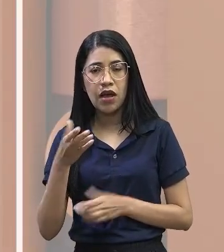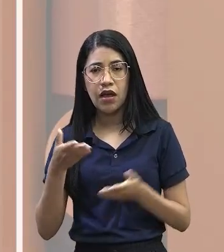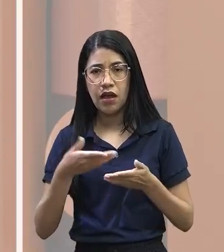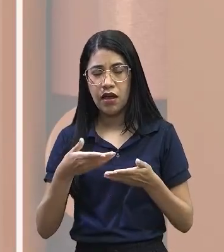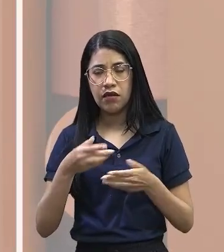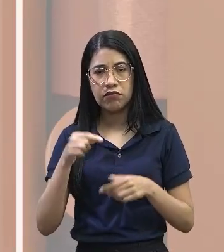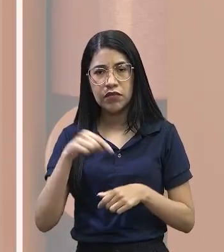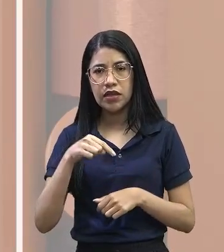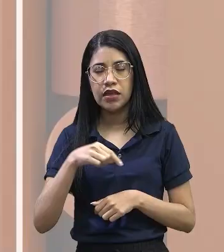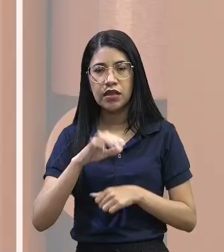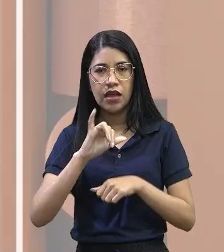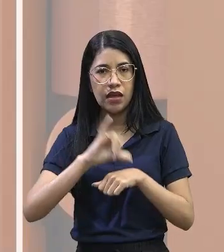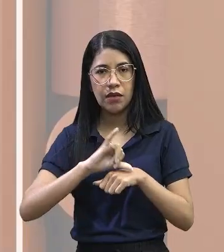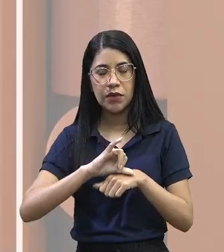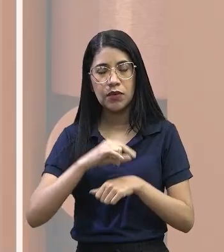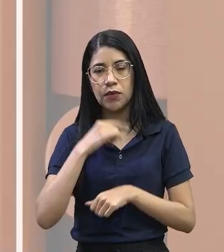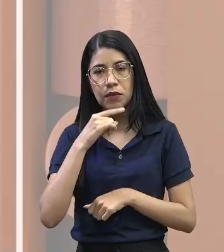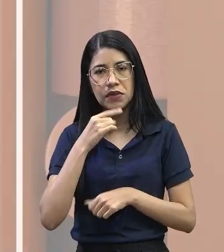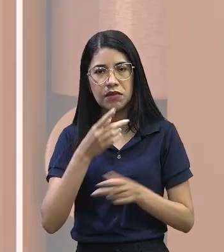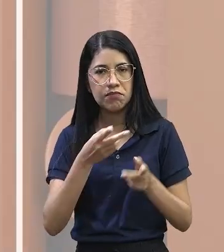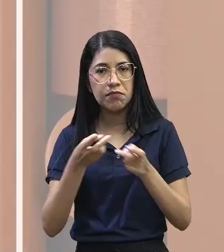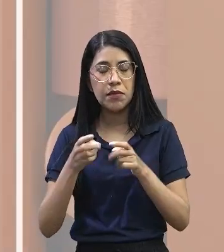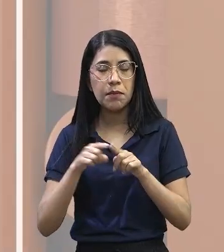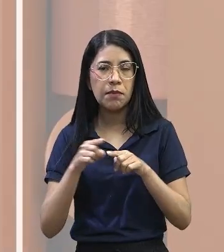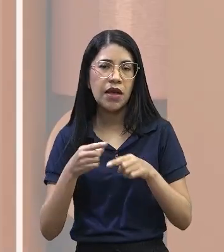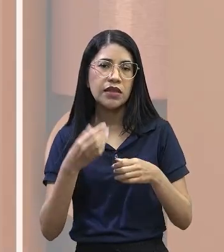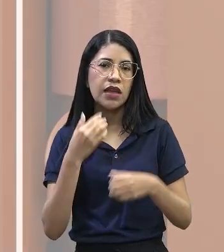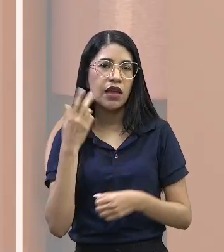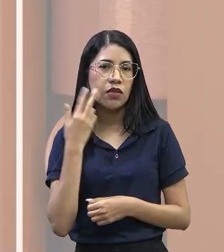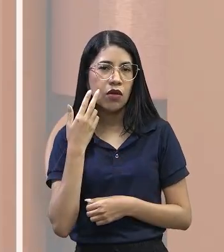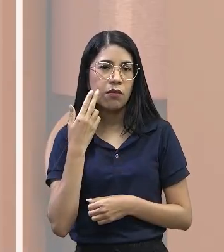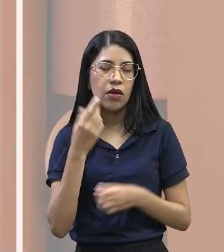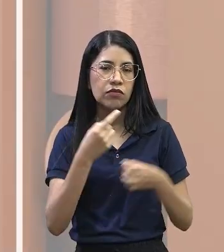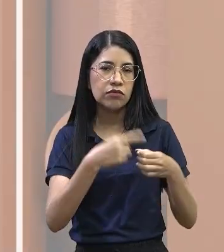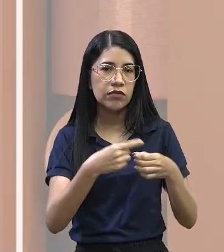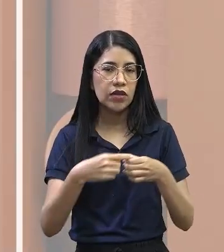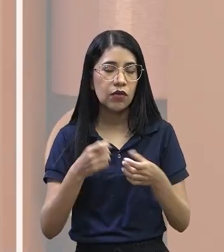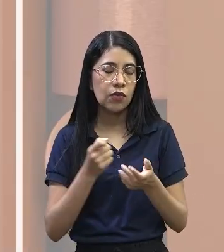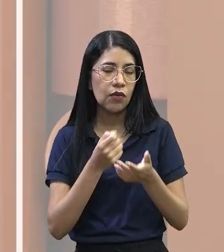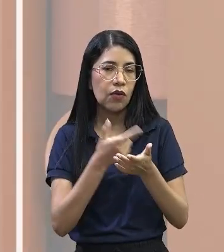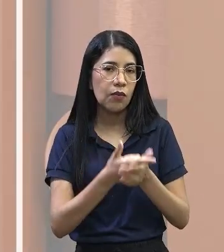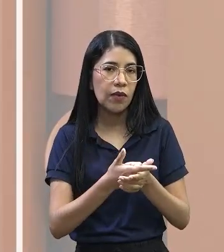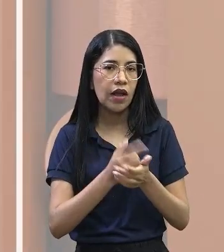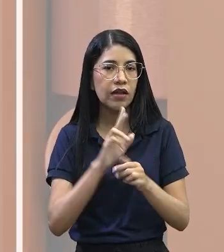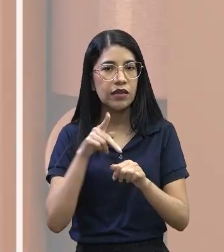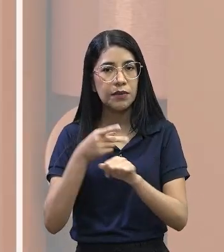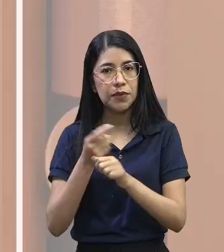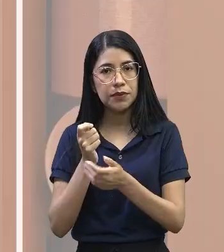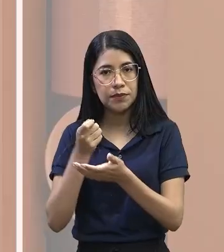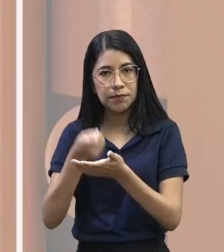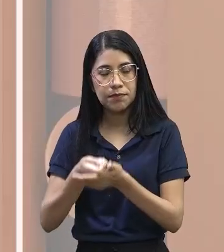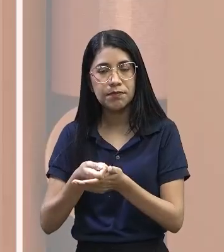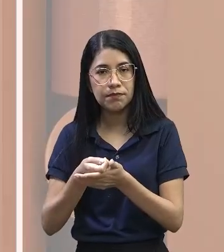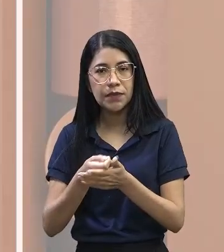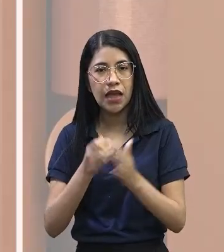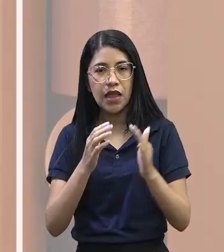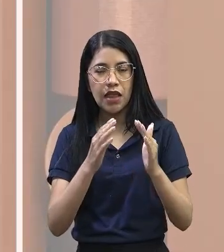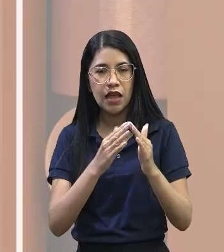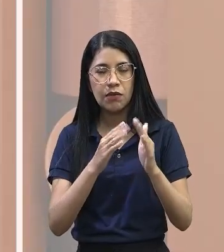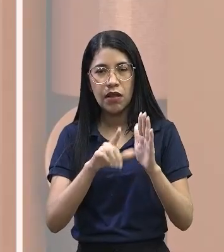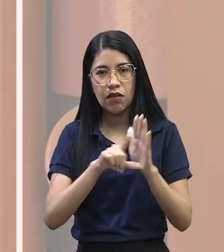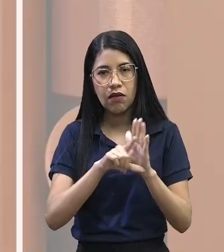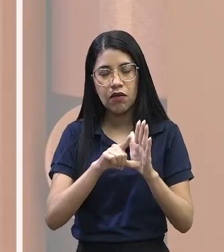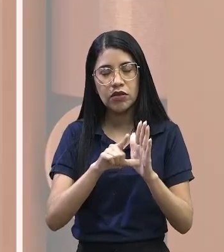esse hábito, mas no interior é muito comum a gente ter esse hábito de comprar fiado em uma determinada mercearia